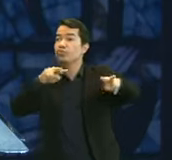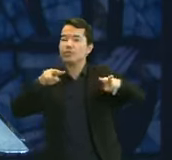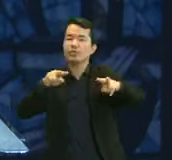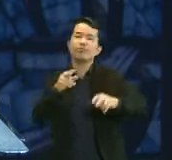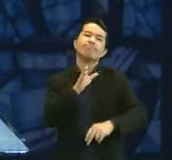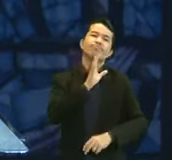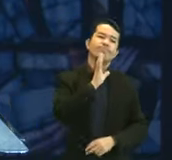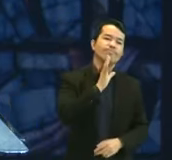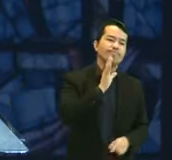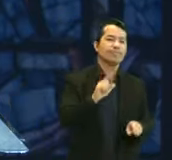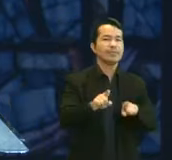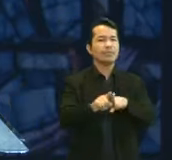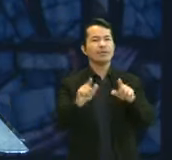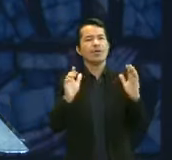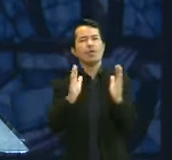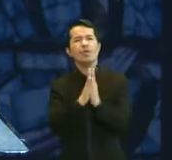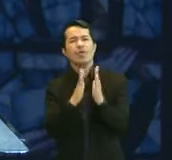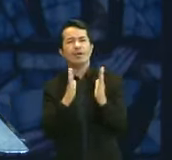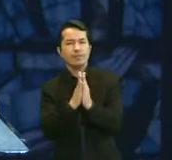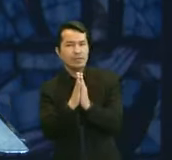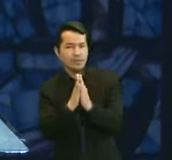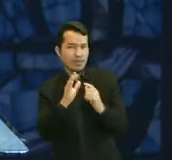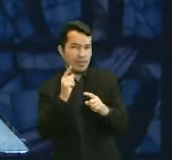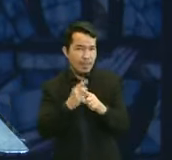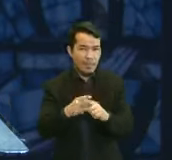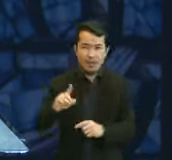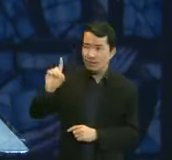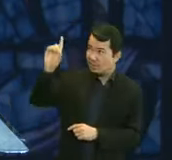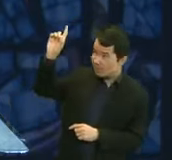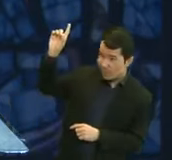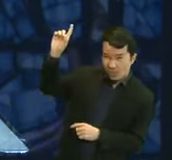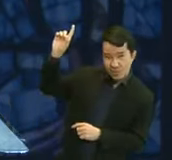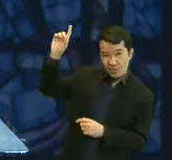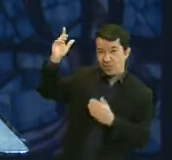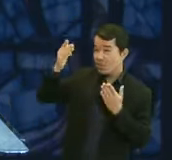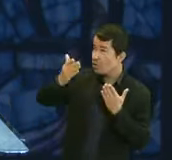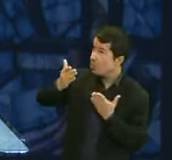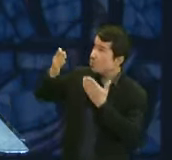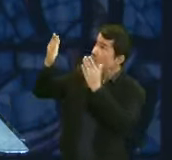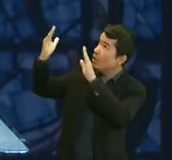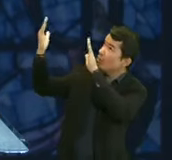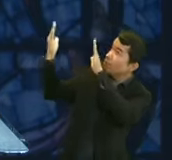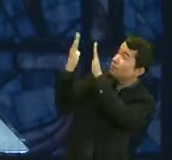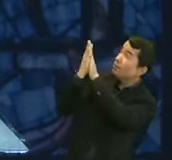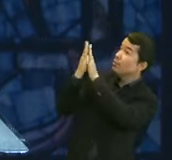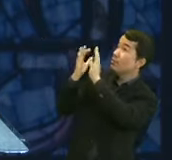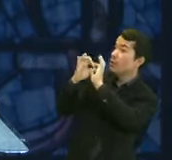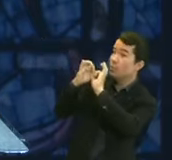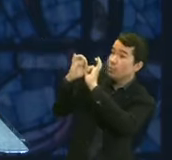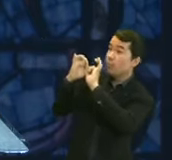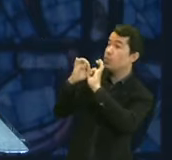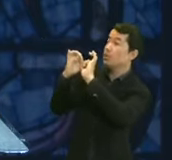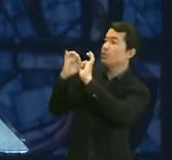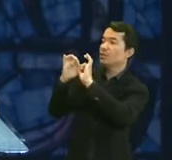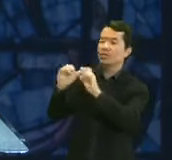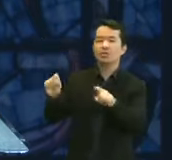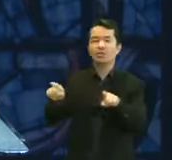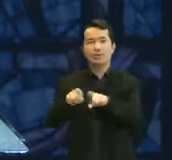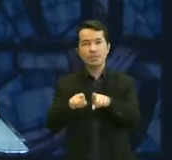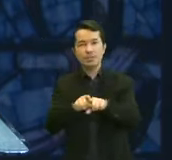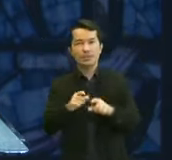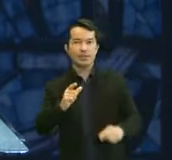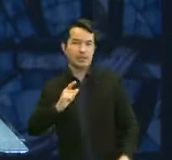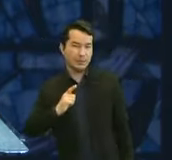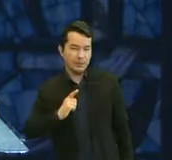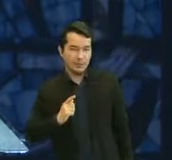visão privilegiada, porque Deus os convidou a subir a montanha e de lá conseguiram ver além.